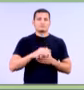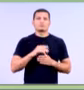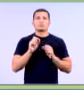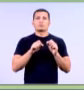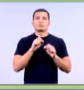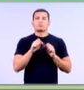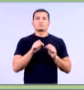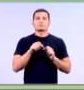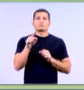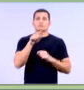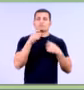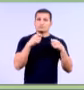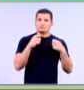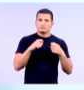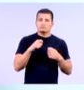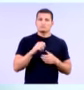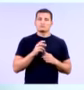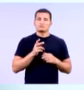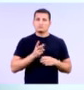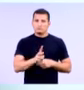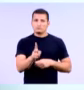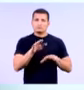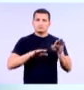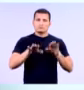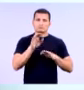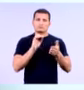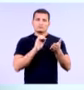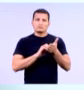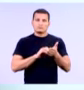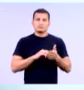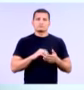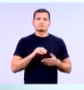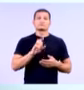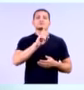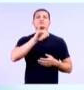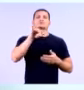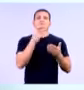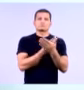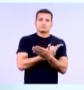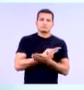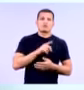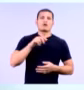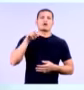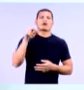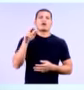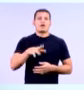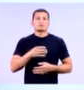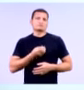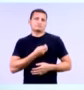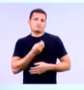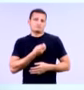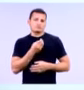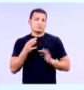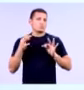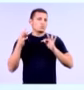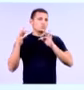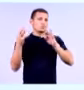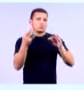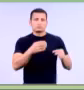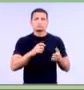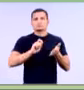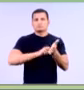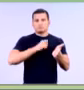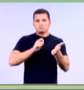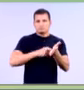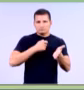tomar cuidado de colocar quando aconteceu, quem estava presente, todo mundo no final dessa ata assiná-la,